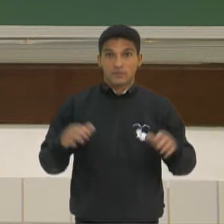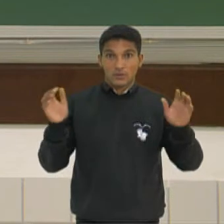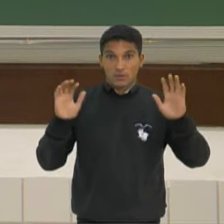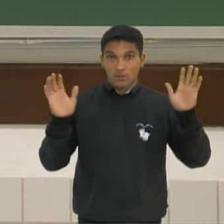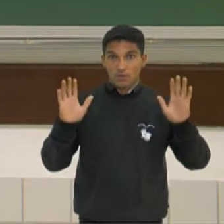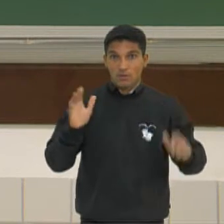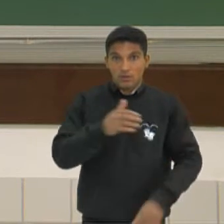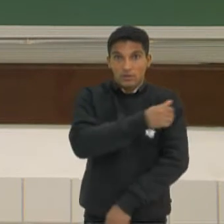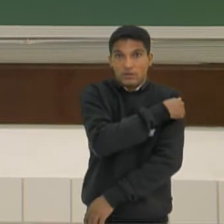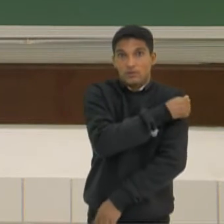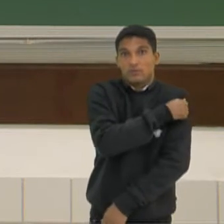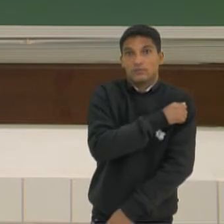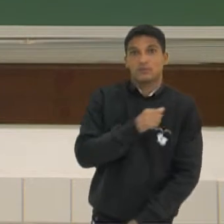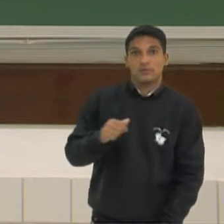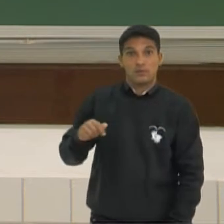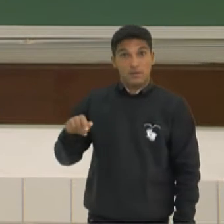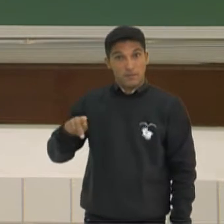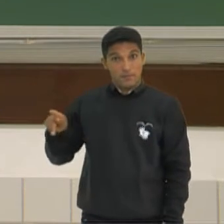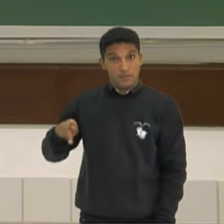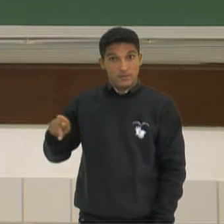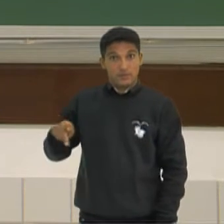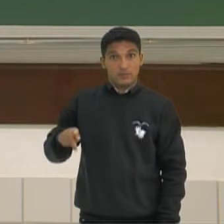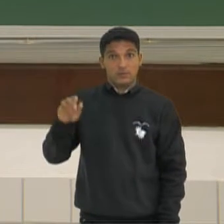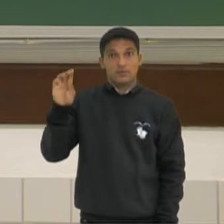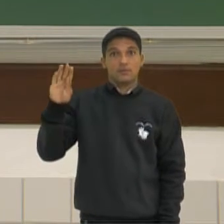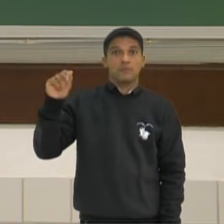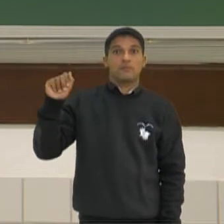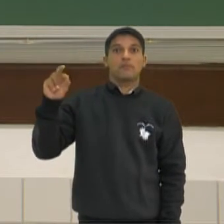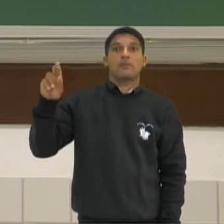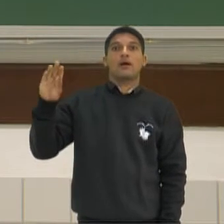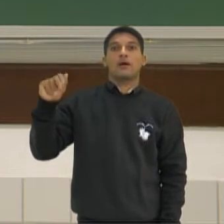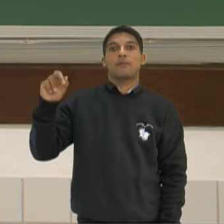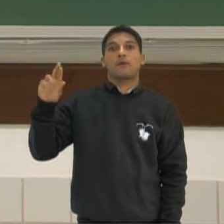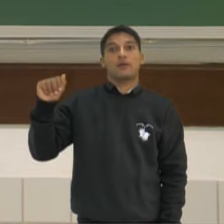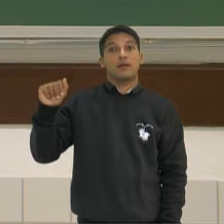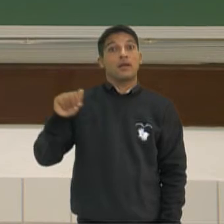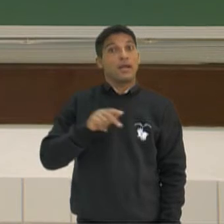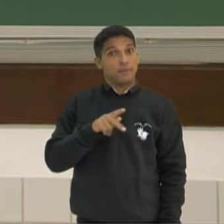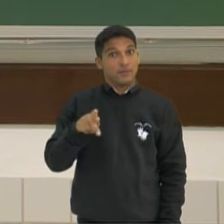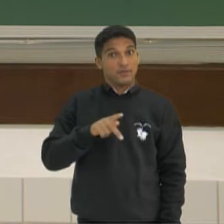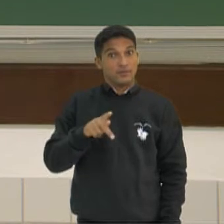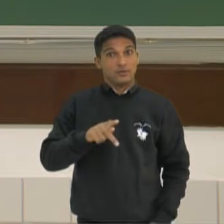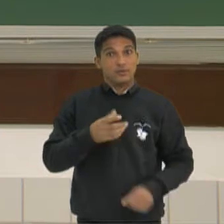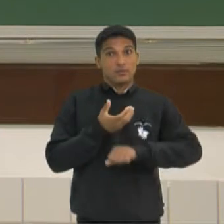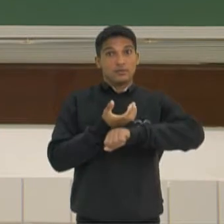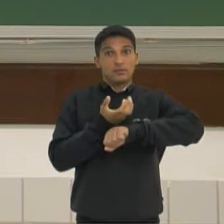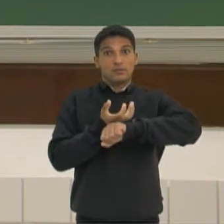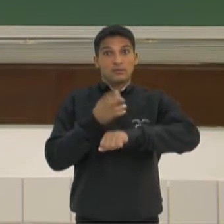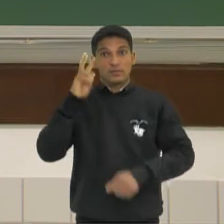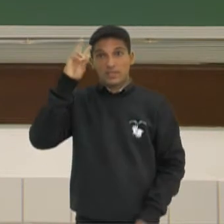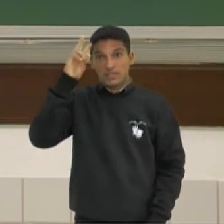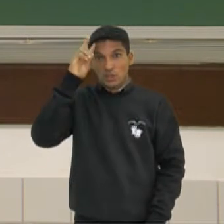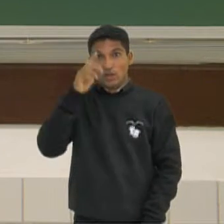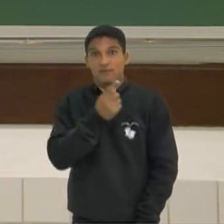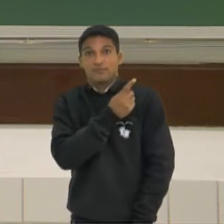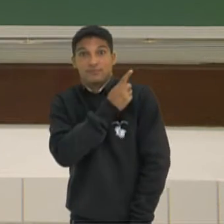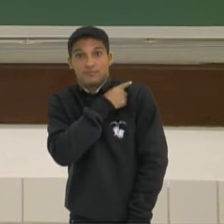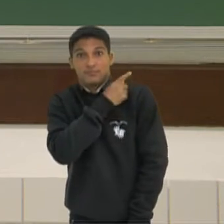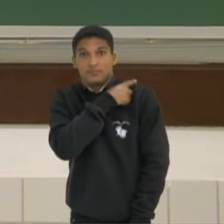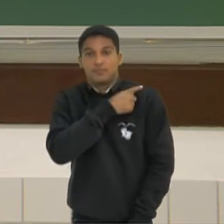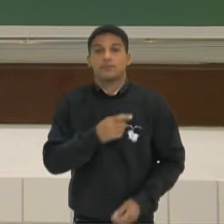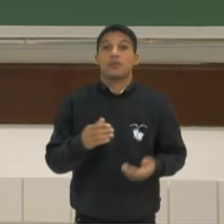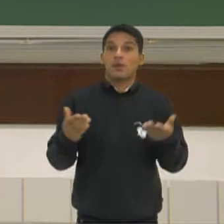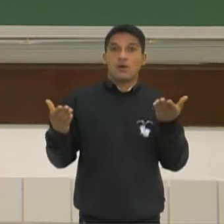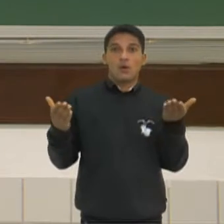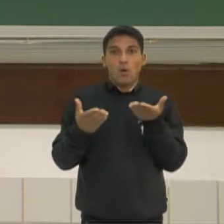Oi pessoal, eu sou a professora Bárbara, a professora de História de vocês do primeiro ano, e nós vamos hoje